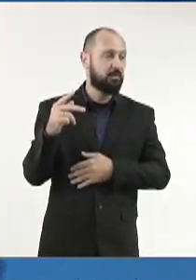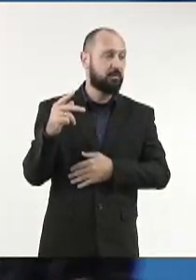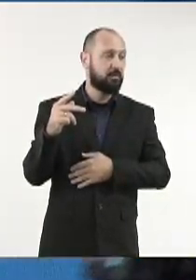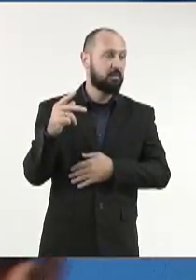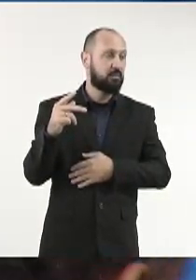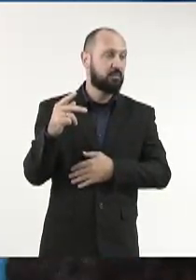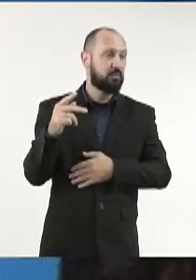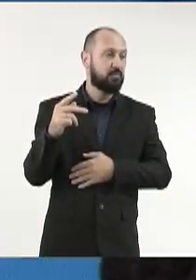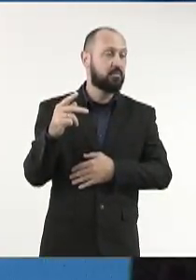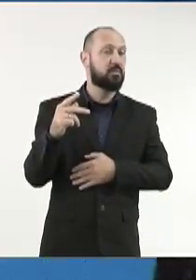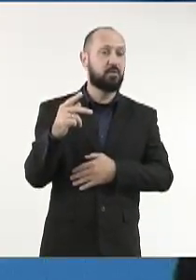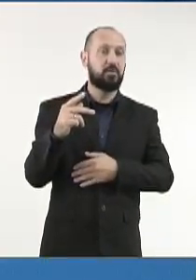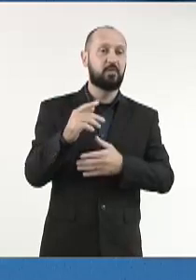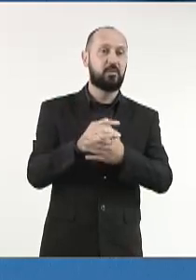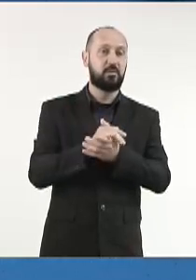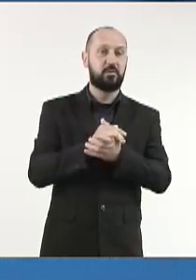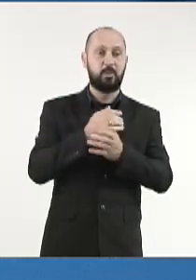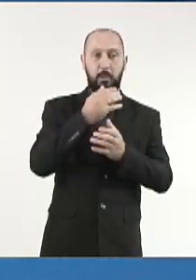algumas